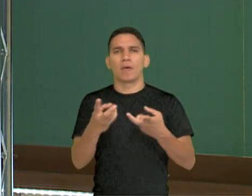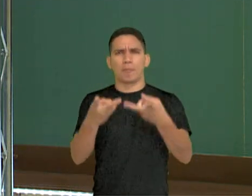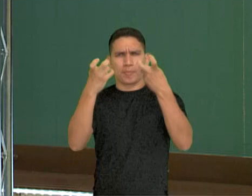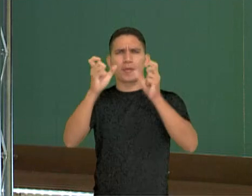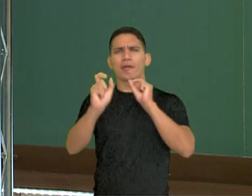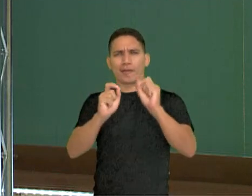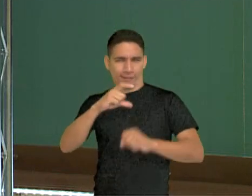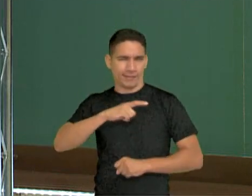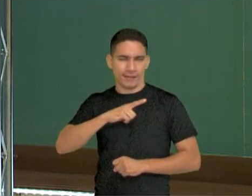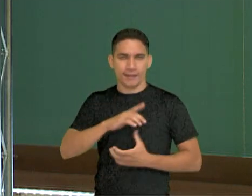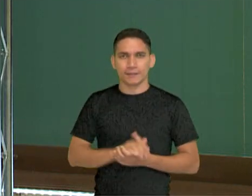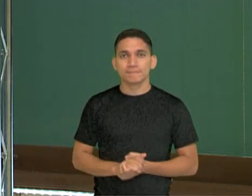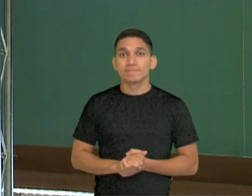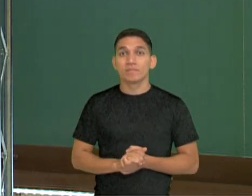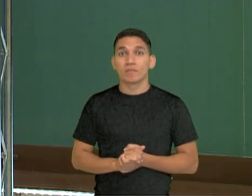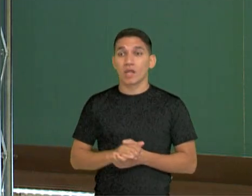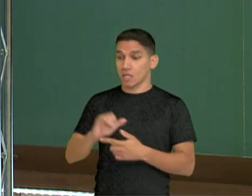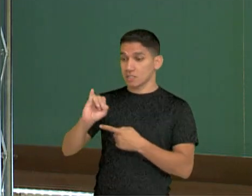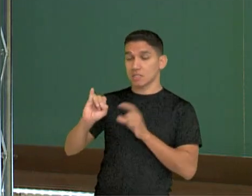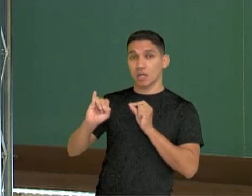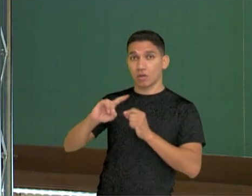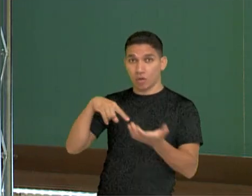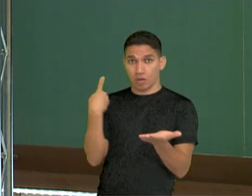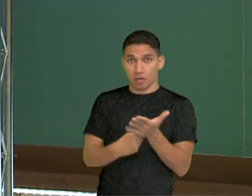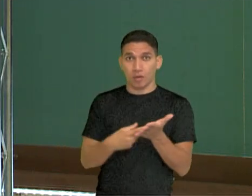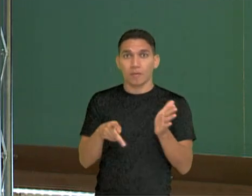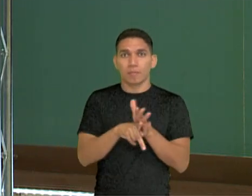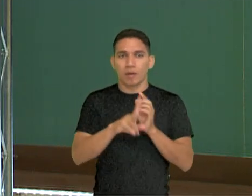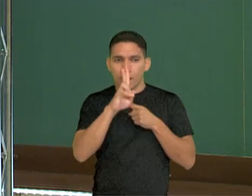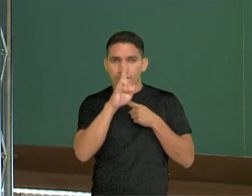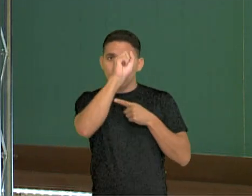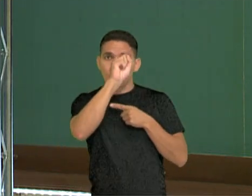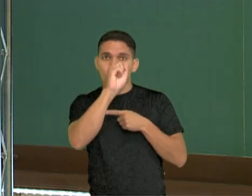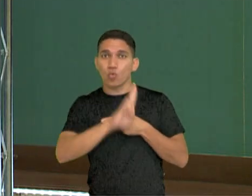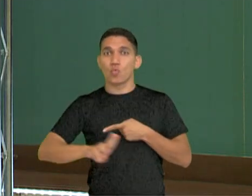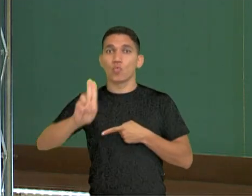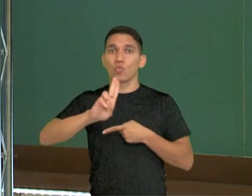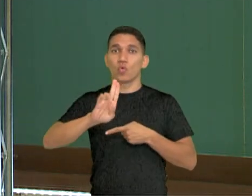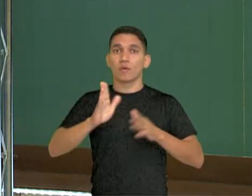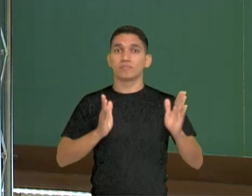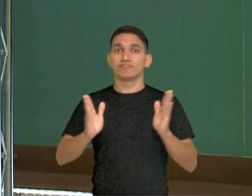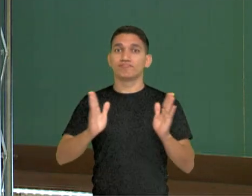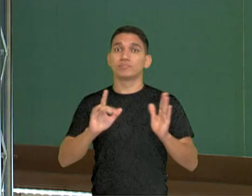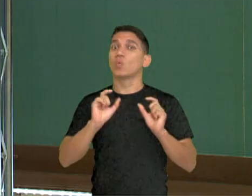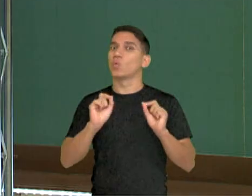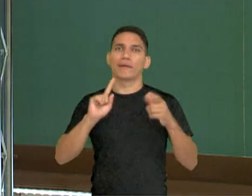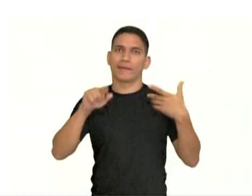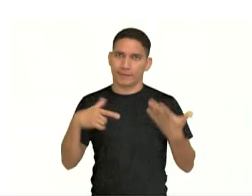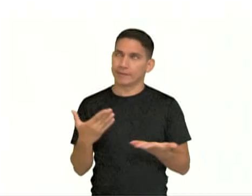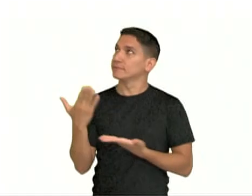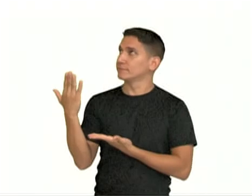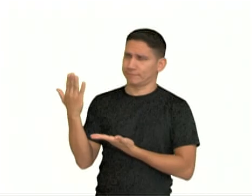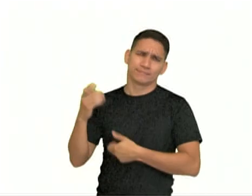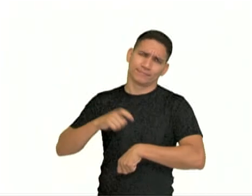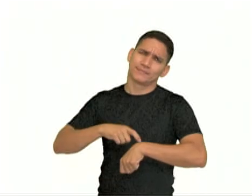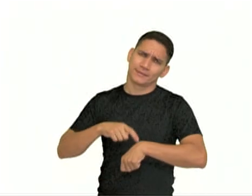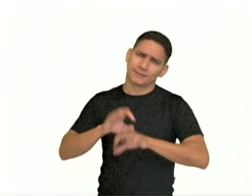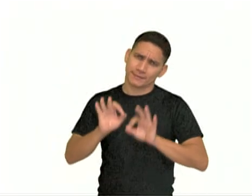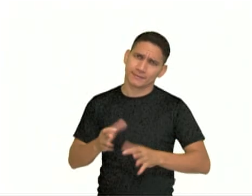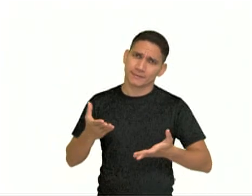percebendo aqui, nós temos o seguinte: o impulso é determinado pela força aplicada em um intervalo de, querido, tempo,